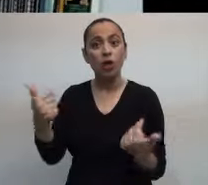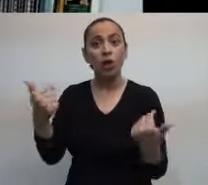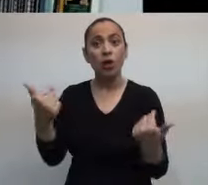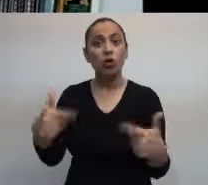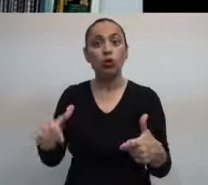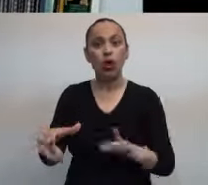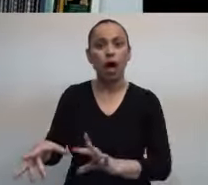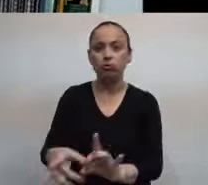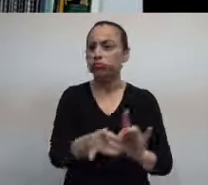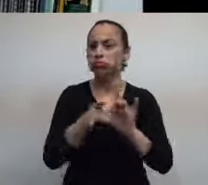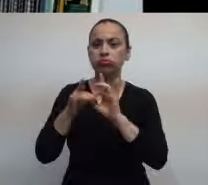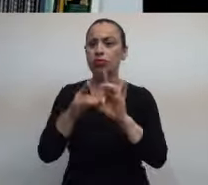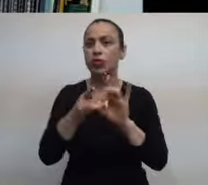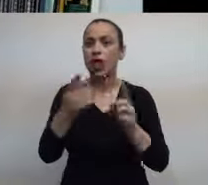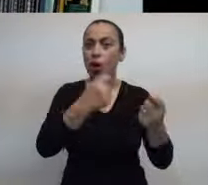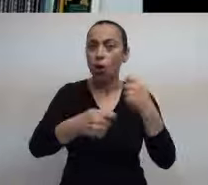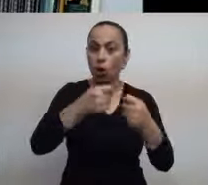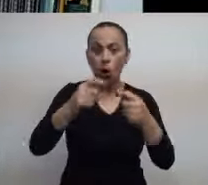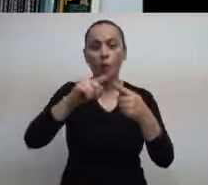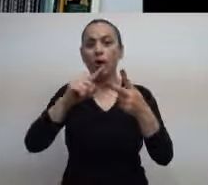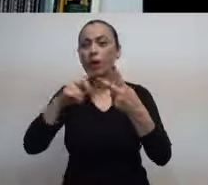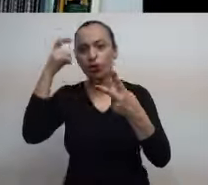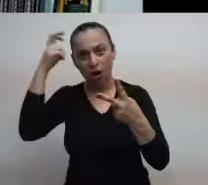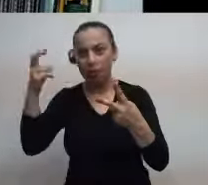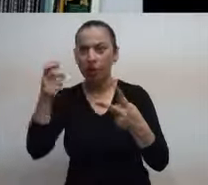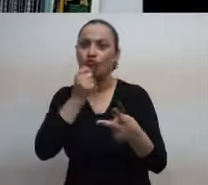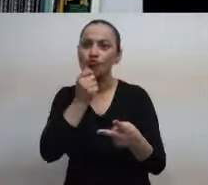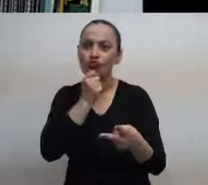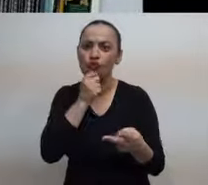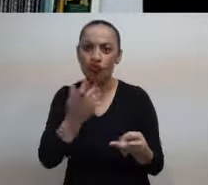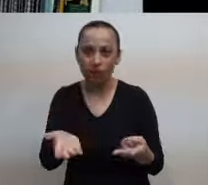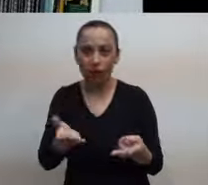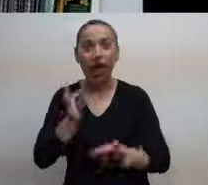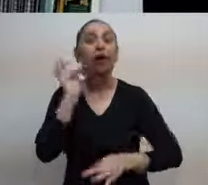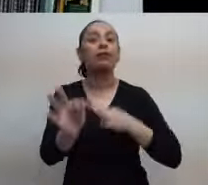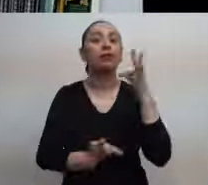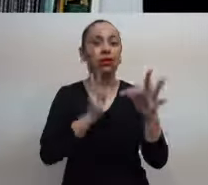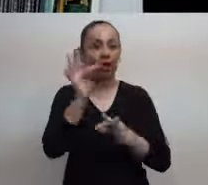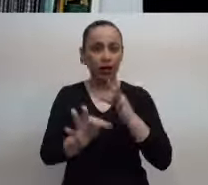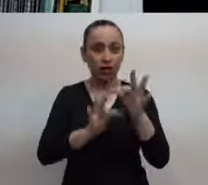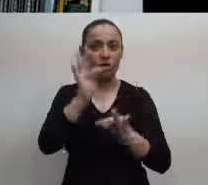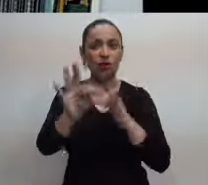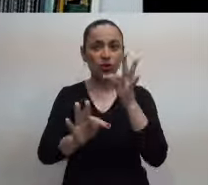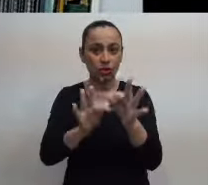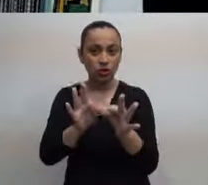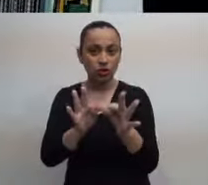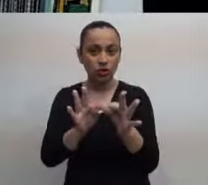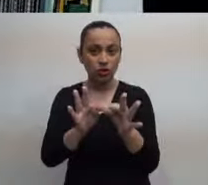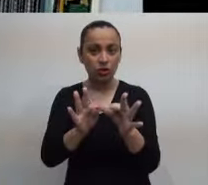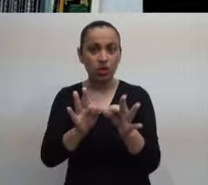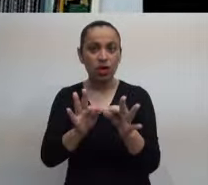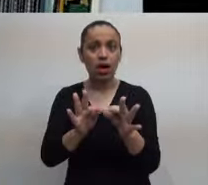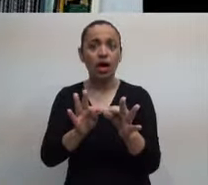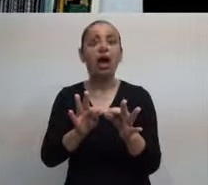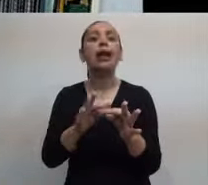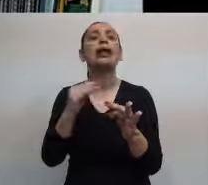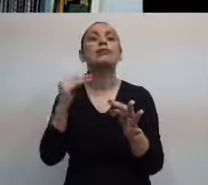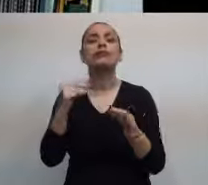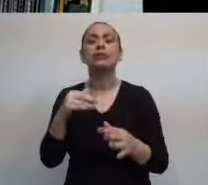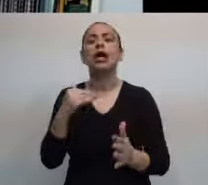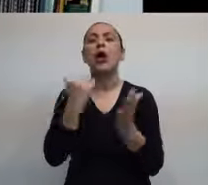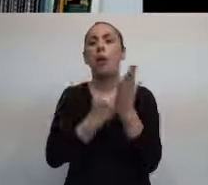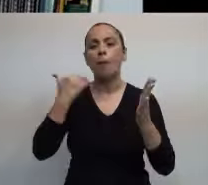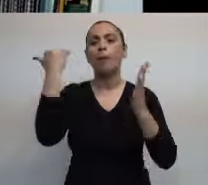ele não está unificado econômica e culturalmente. A tecnologia acentua